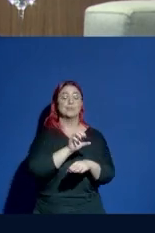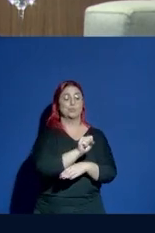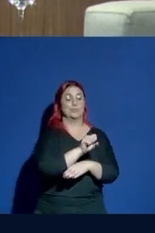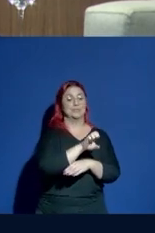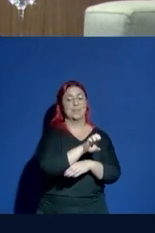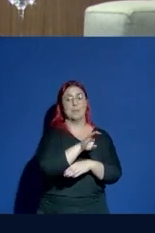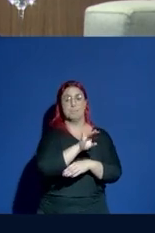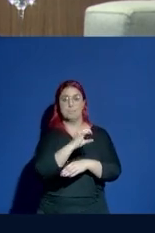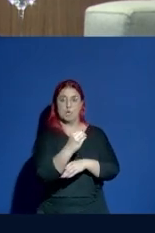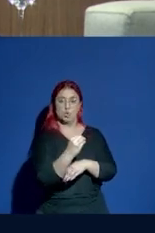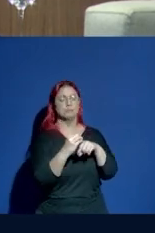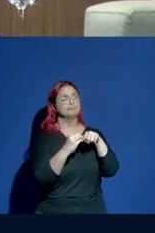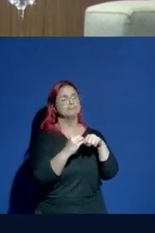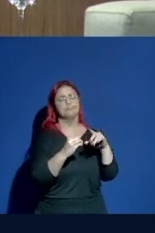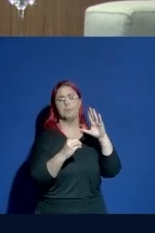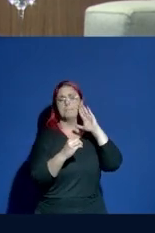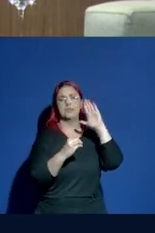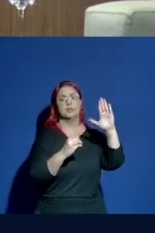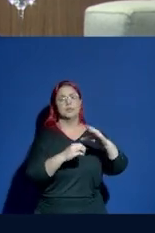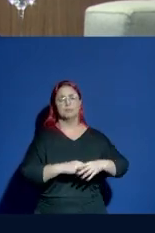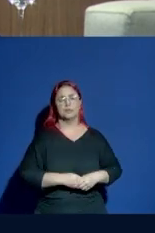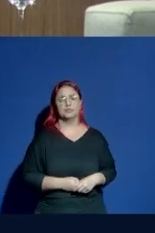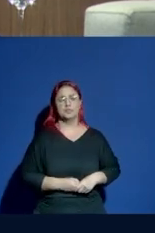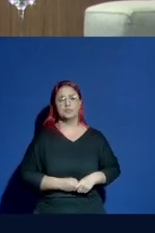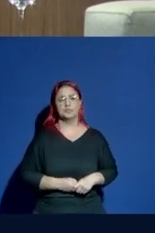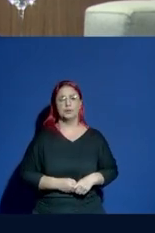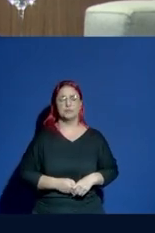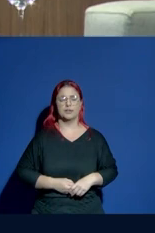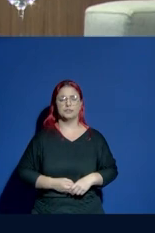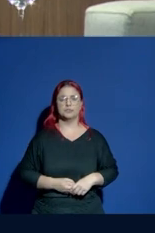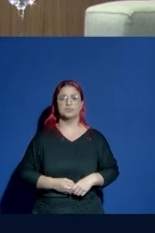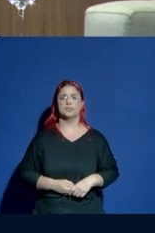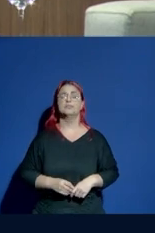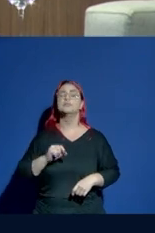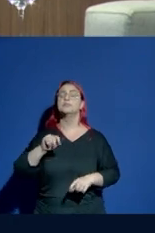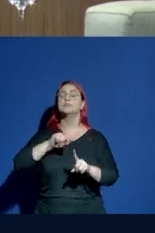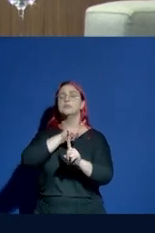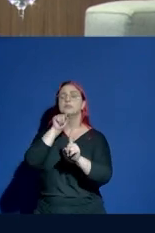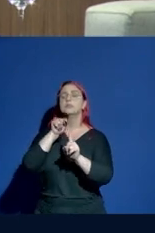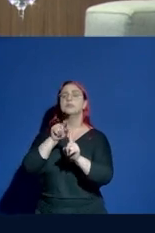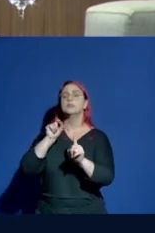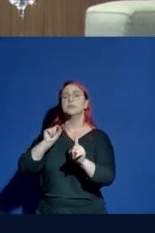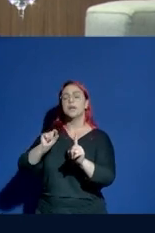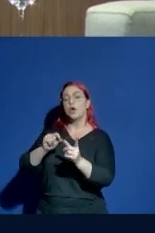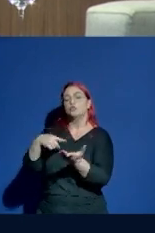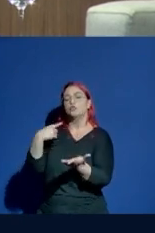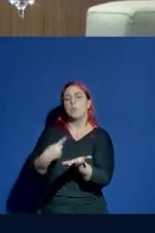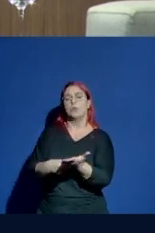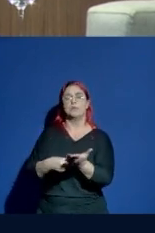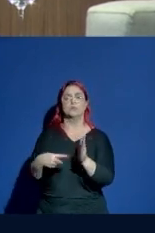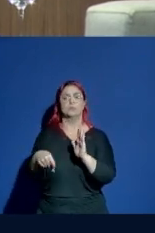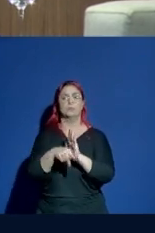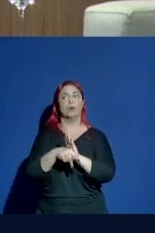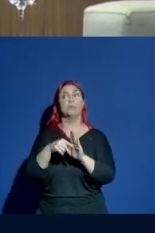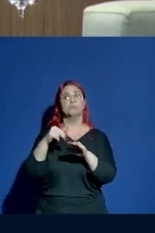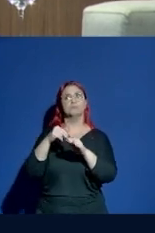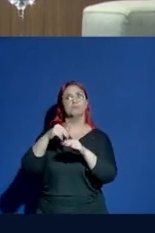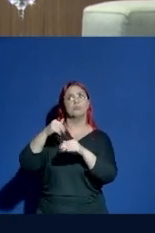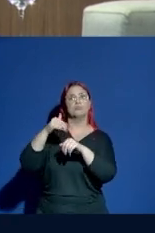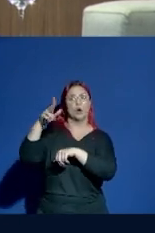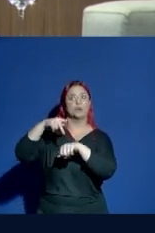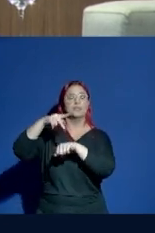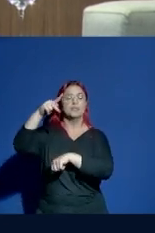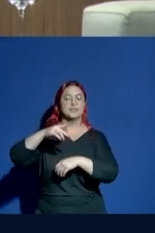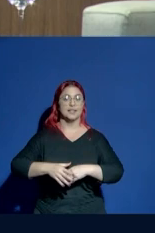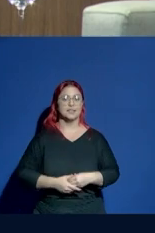é fundamental para que a gente até volta a dizer cumpre as nossas metas nosso compromisso internacionais nós temos compromisso